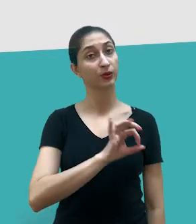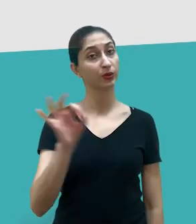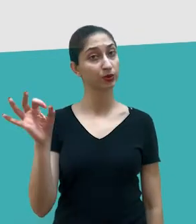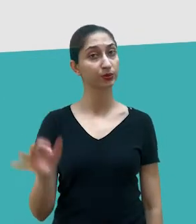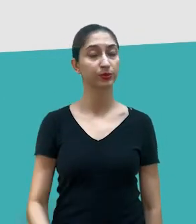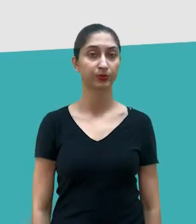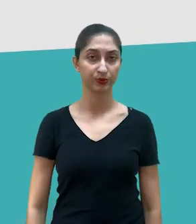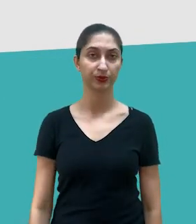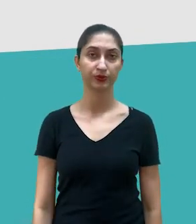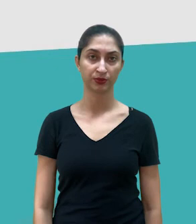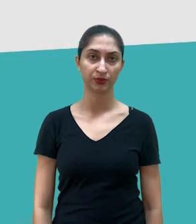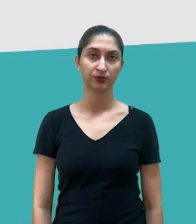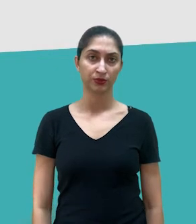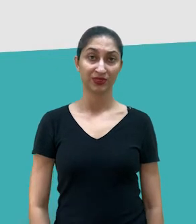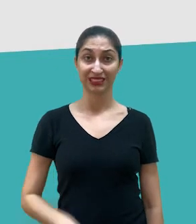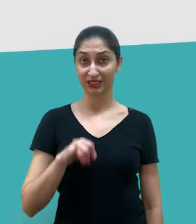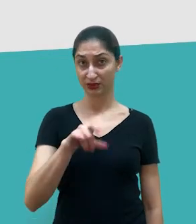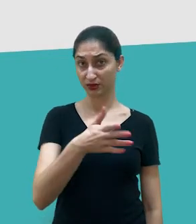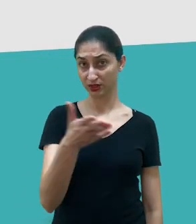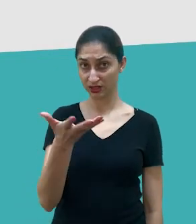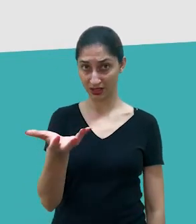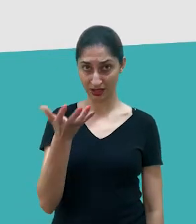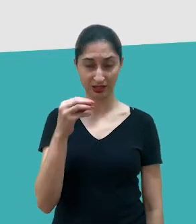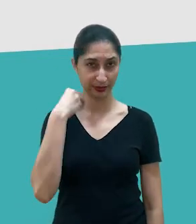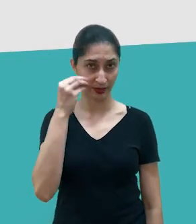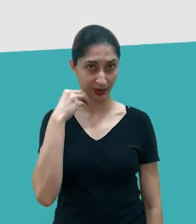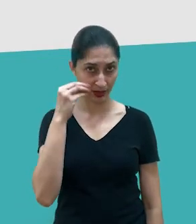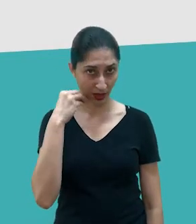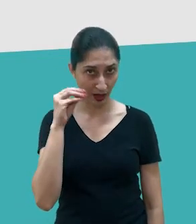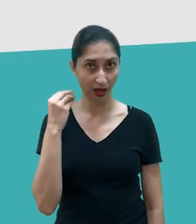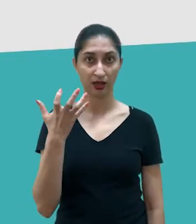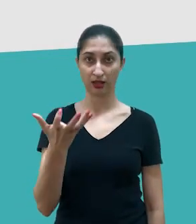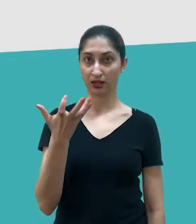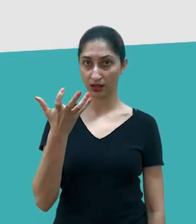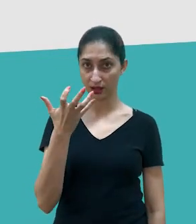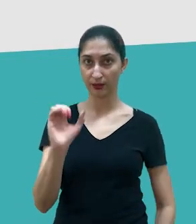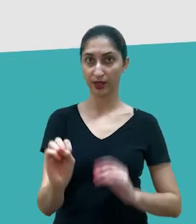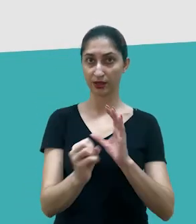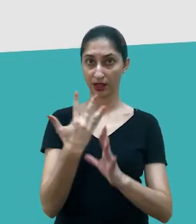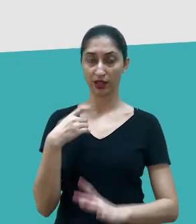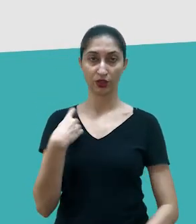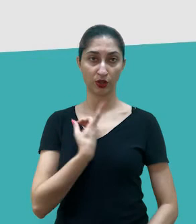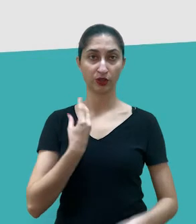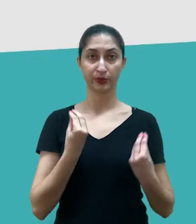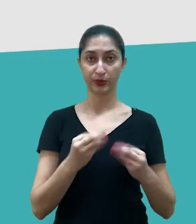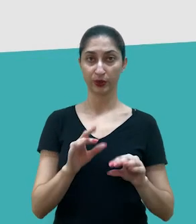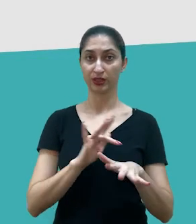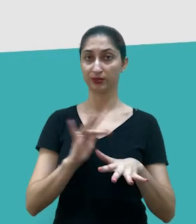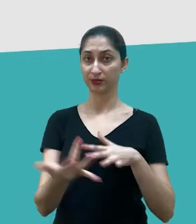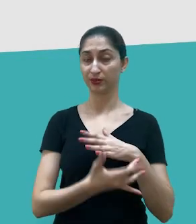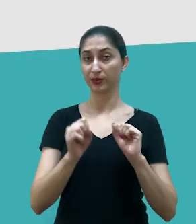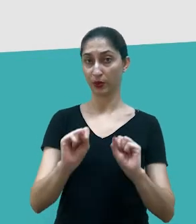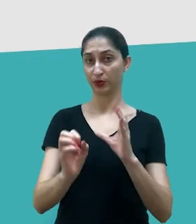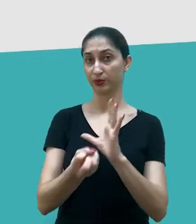gente. Se vocês depois quiserem experimentar, mandar para a gente postar aqui nas nossas redes sociais,